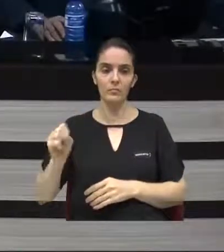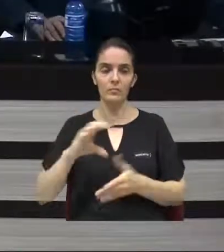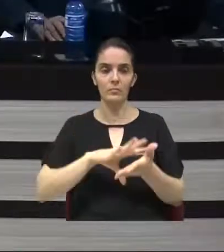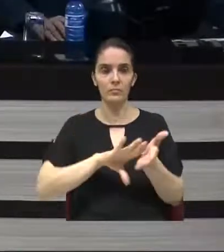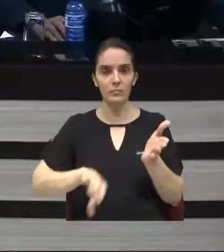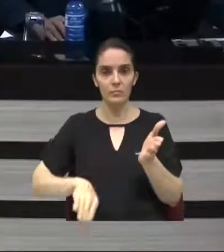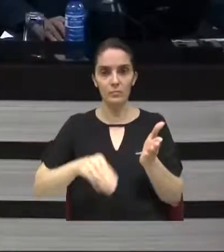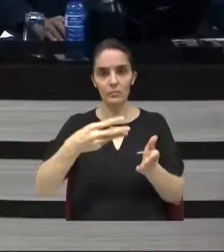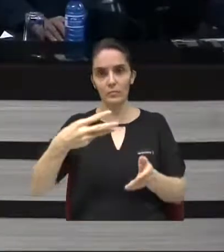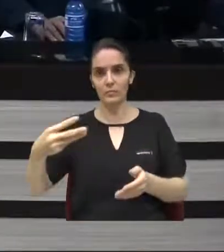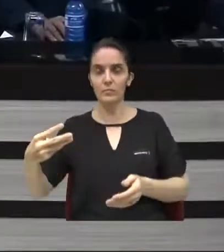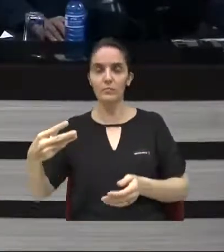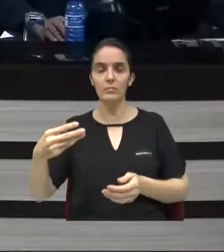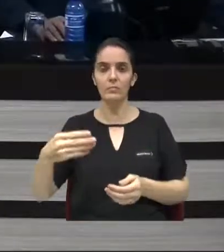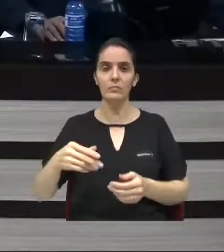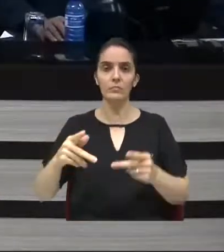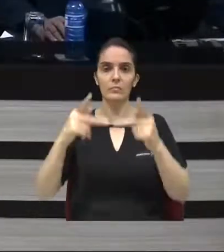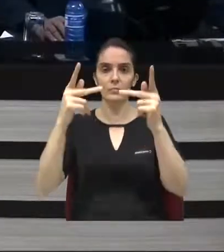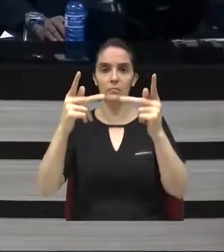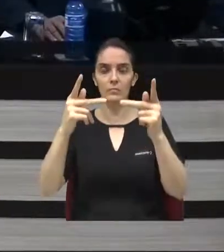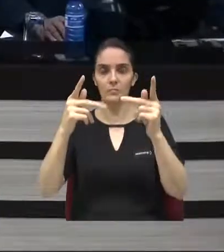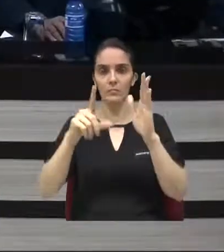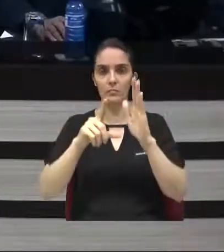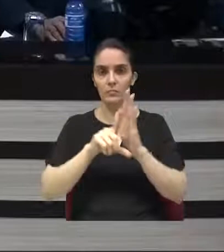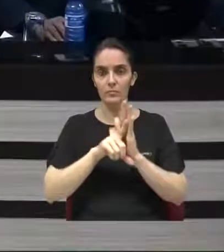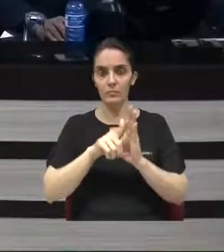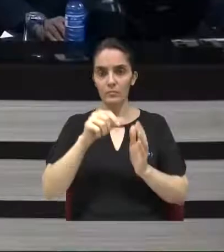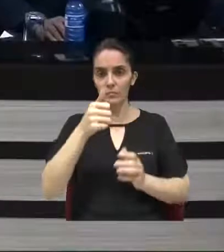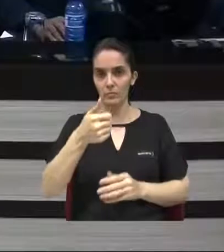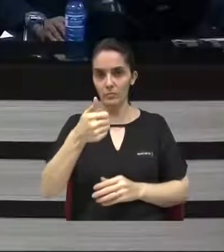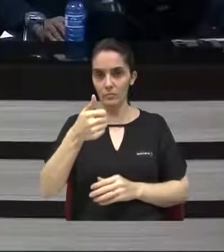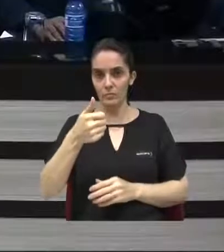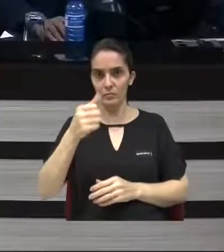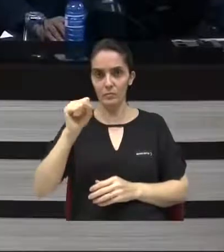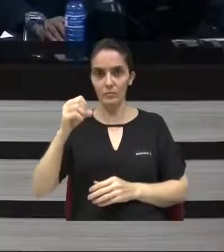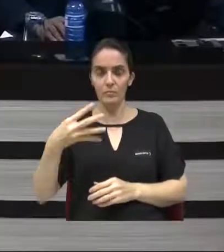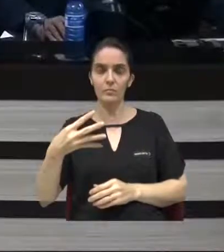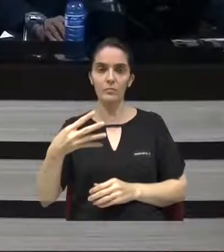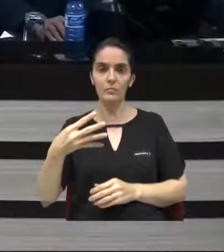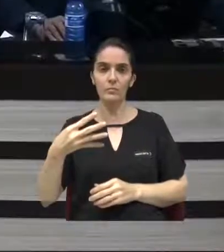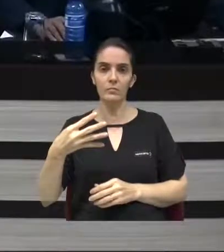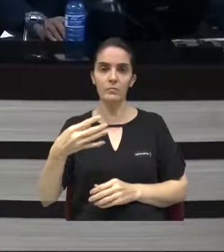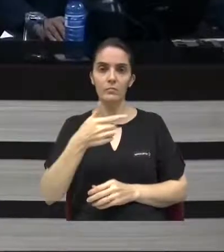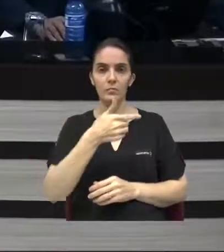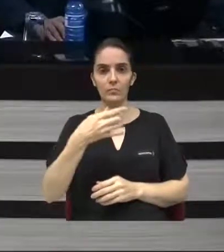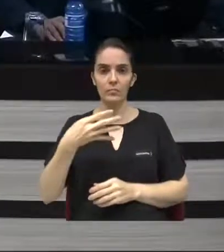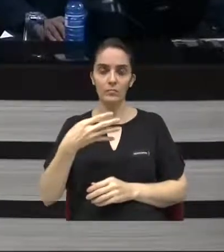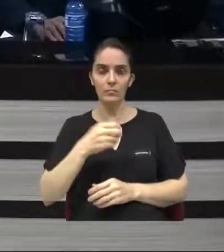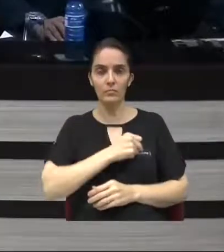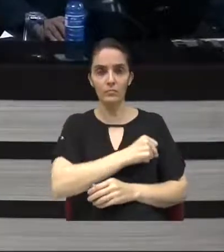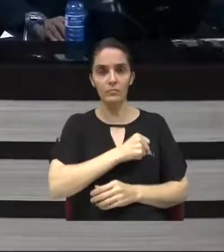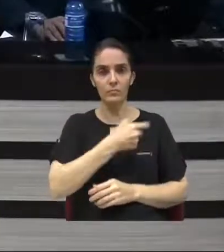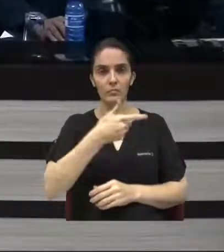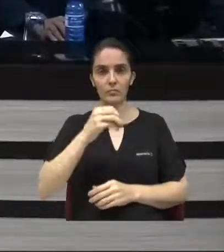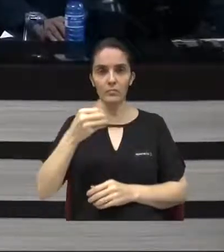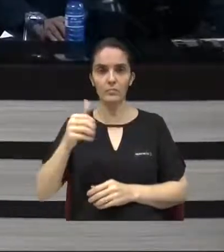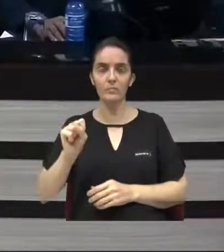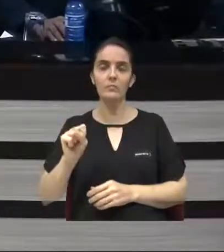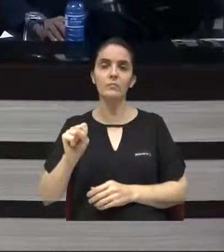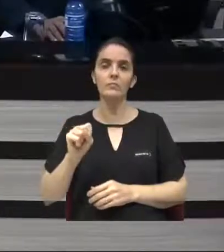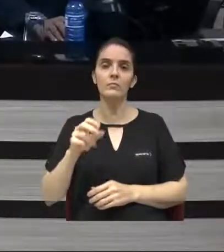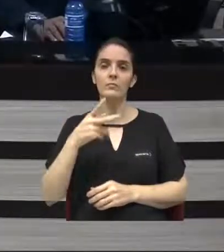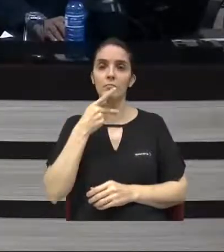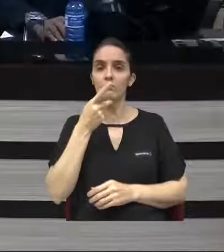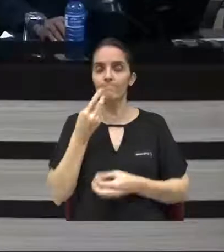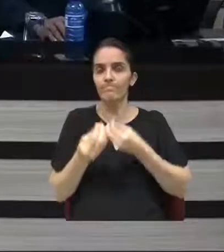artigo 33 do parágrafo de lei 184 de 24 de agosto de 2018, que dispõe sobre a